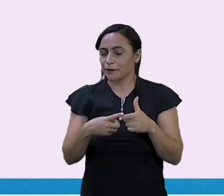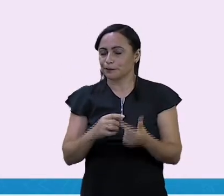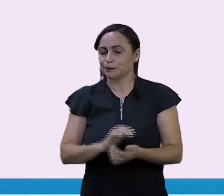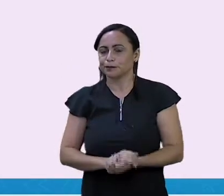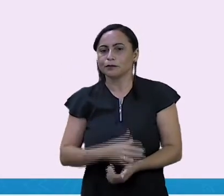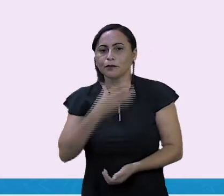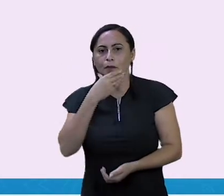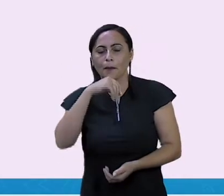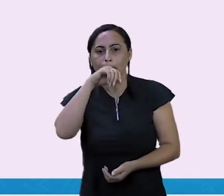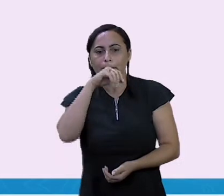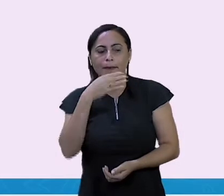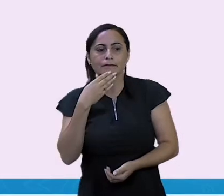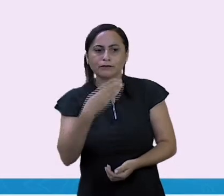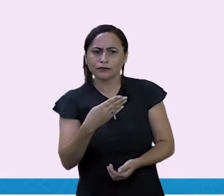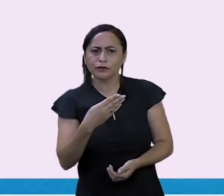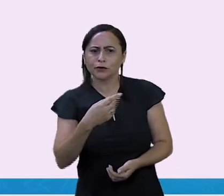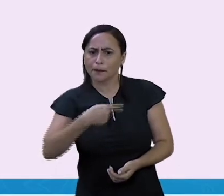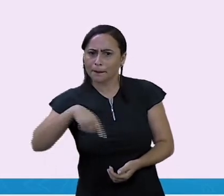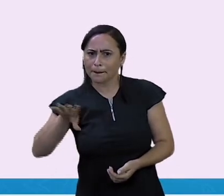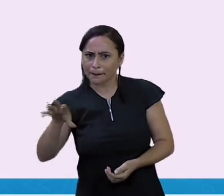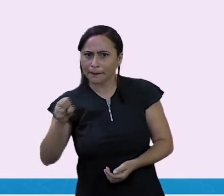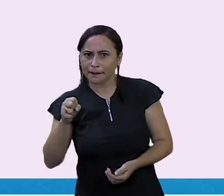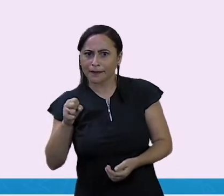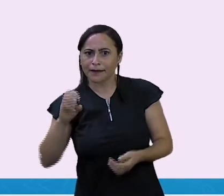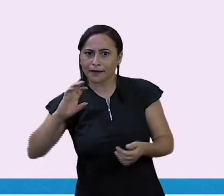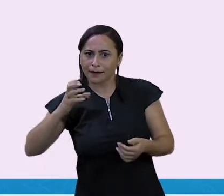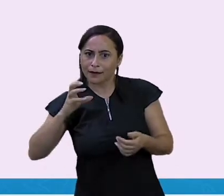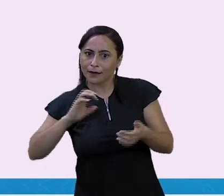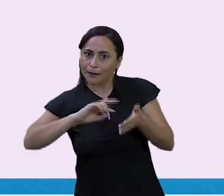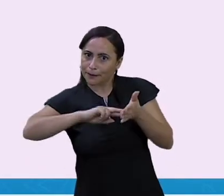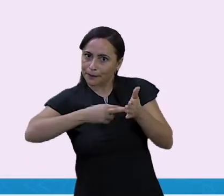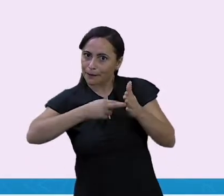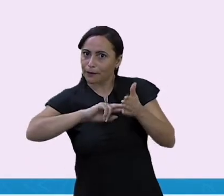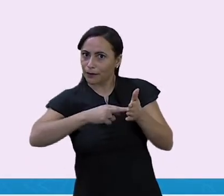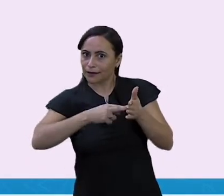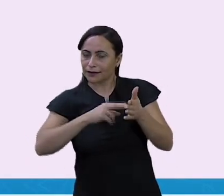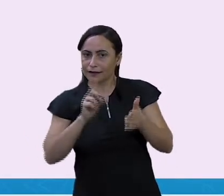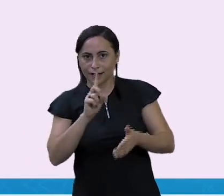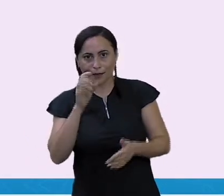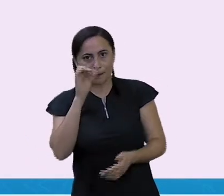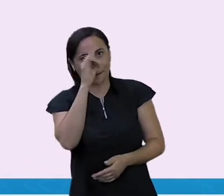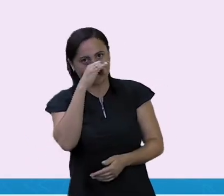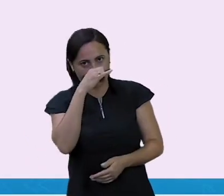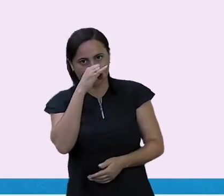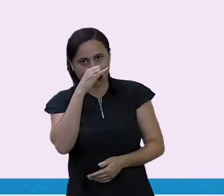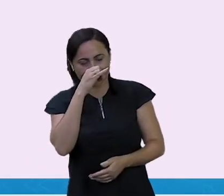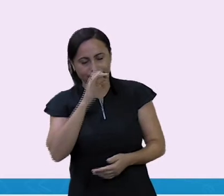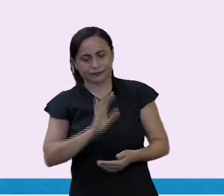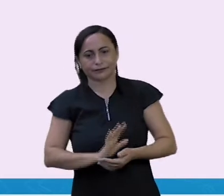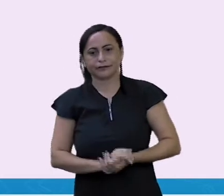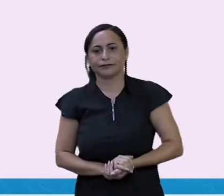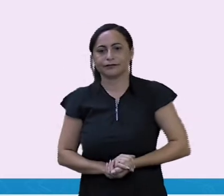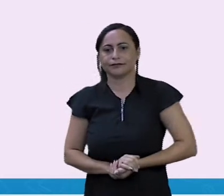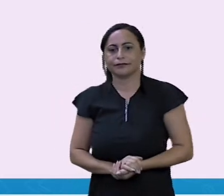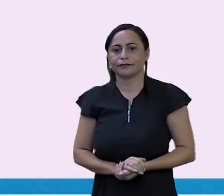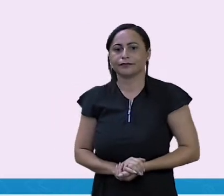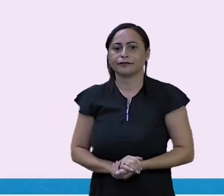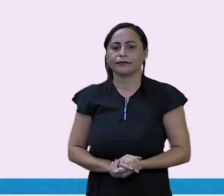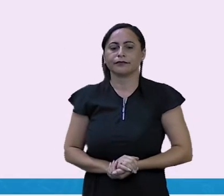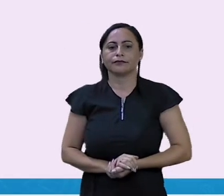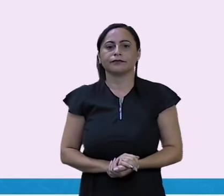se referia àquela porquinha de encaixar no parafuso, né? E o filho entendeu que era a porquinha deles.